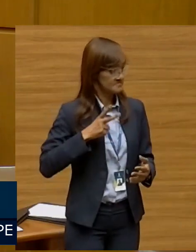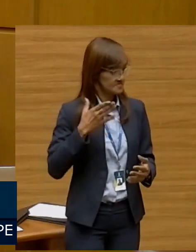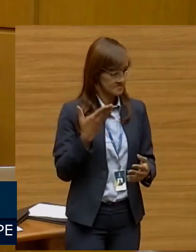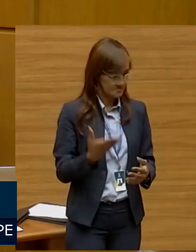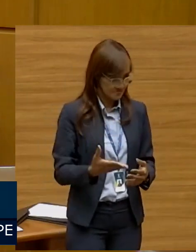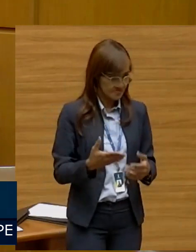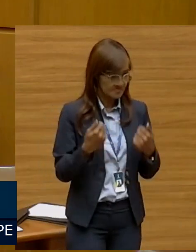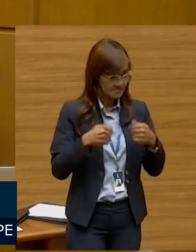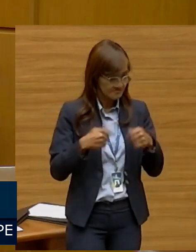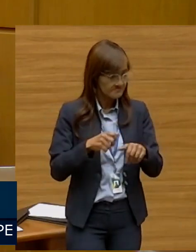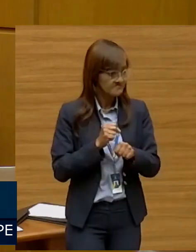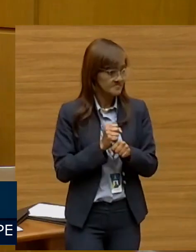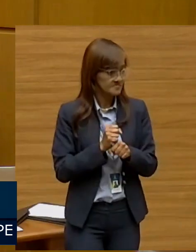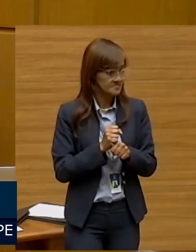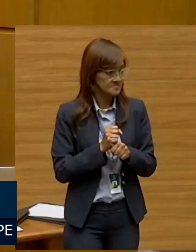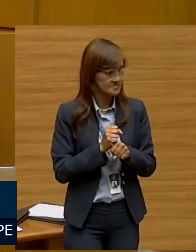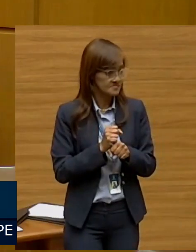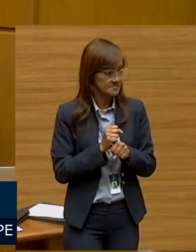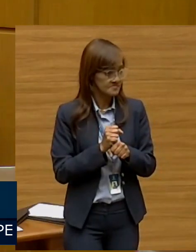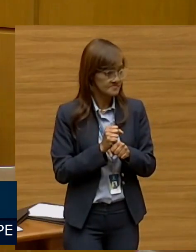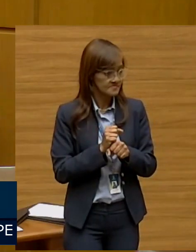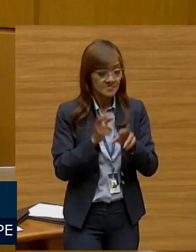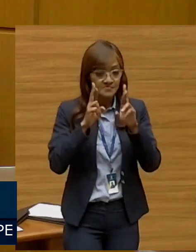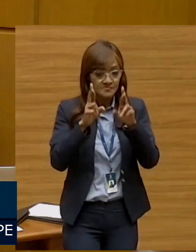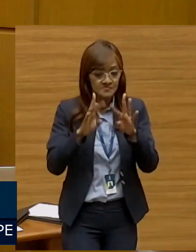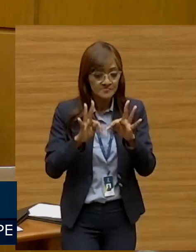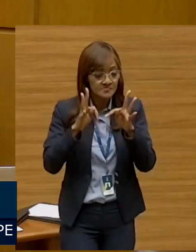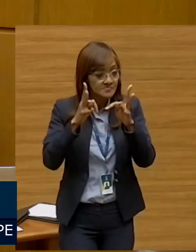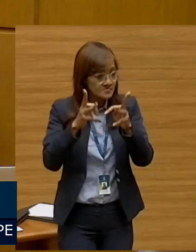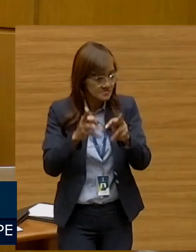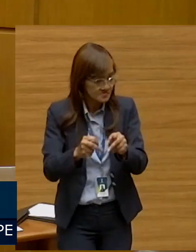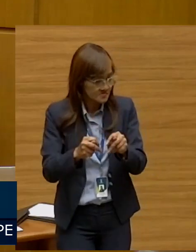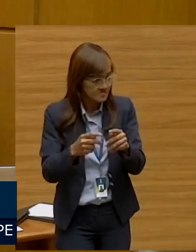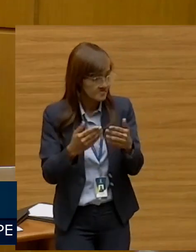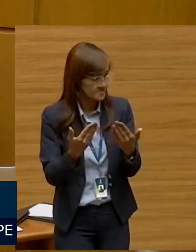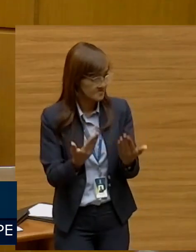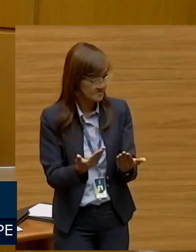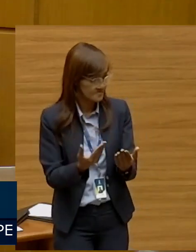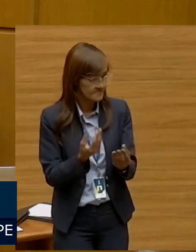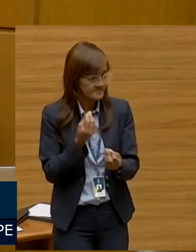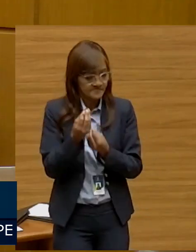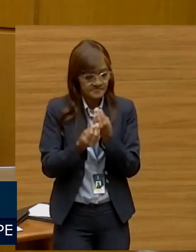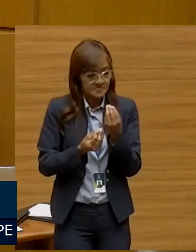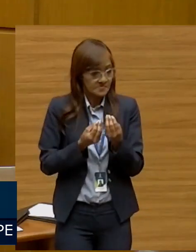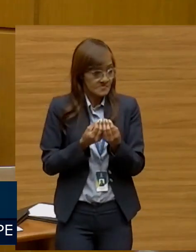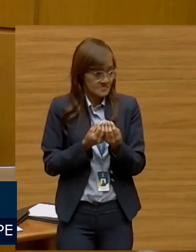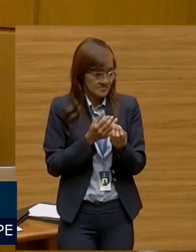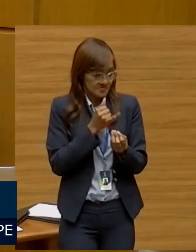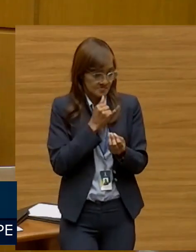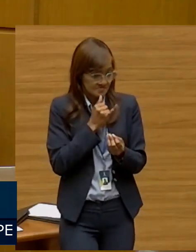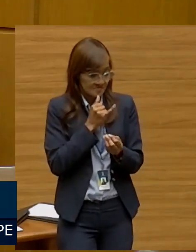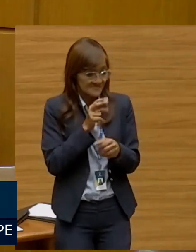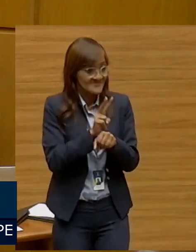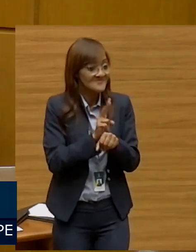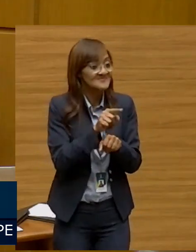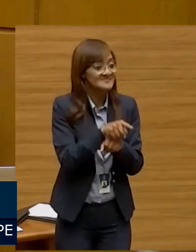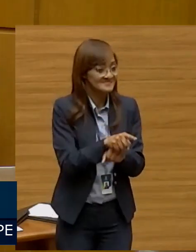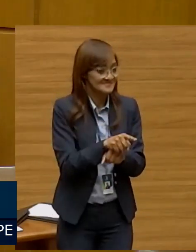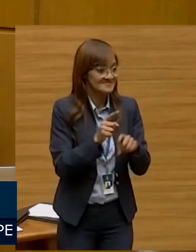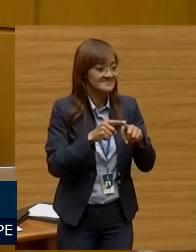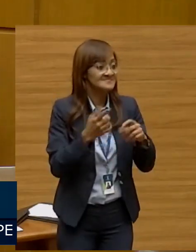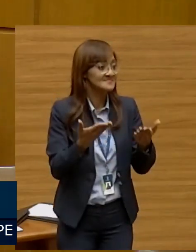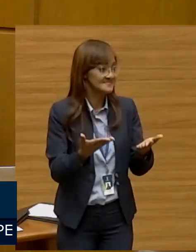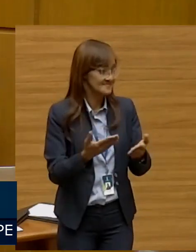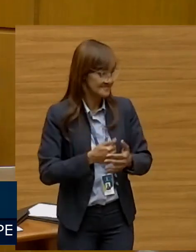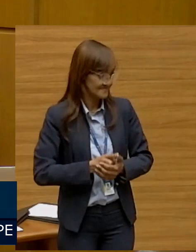e diferenças sejam consideradas, sendo que invisibilidade leva à negligência. Por isso,